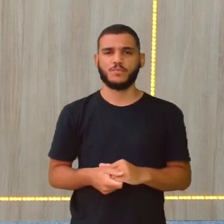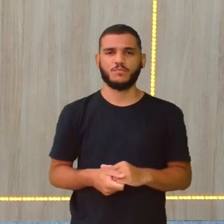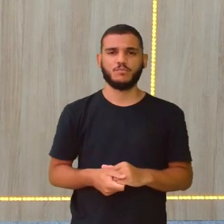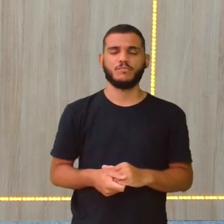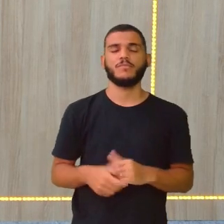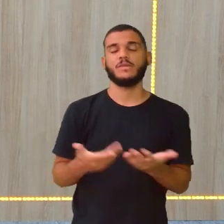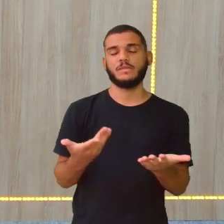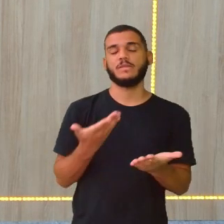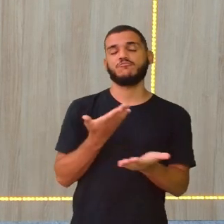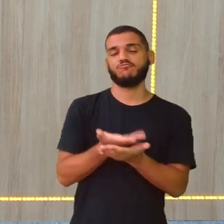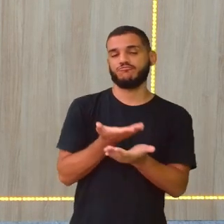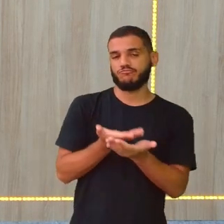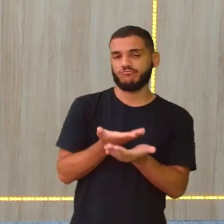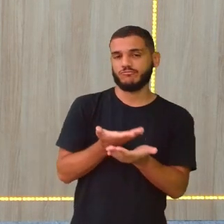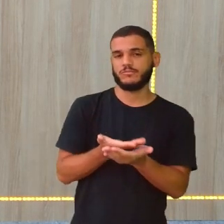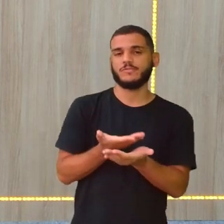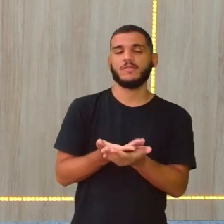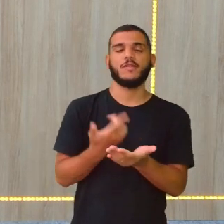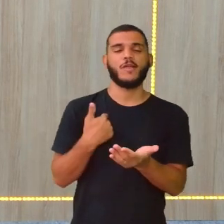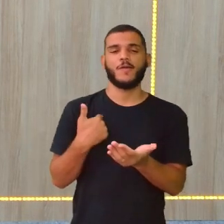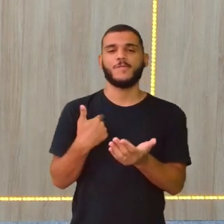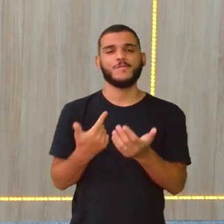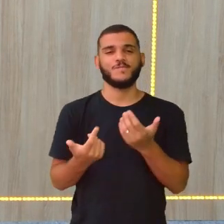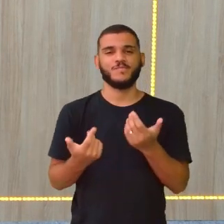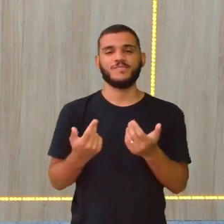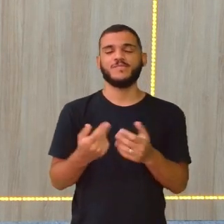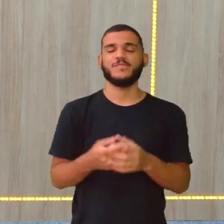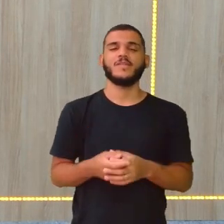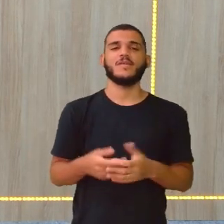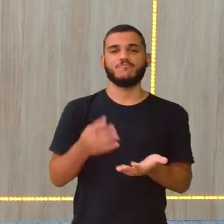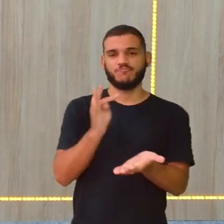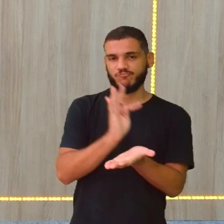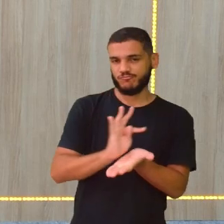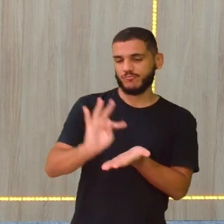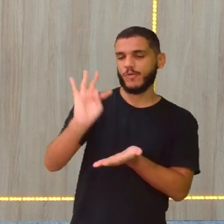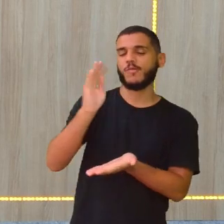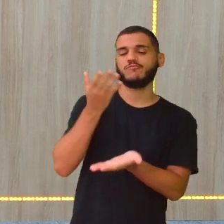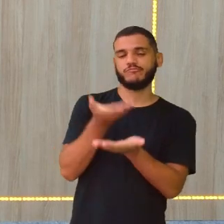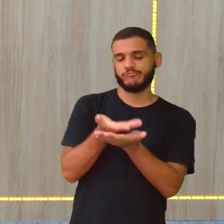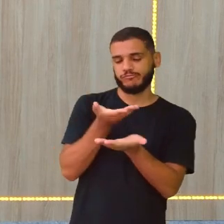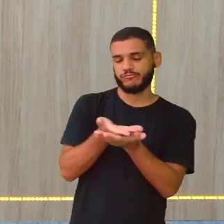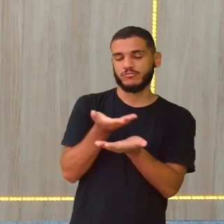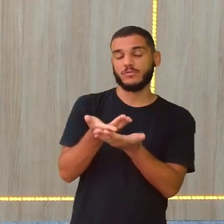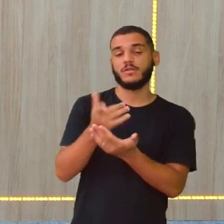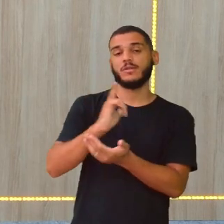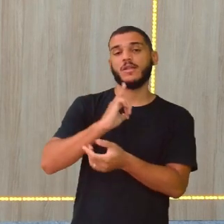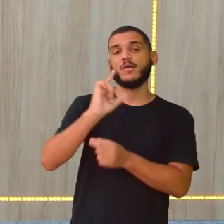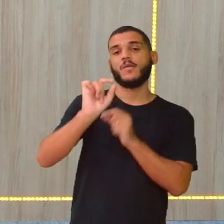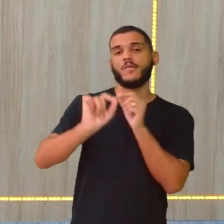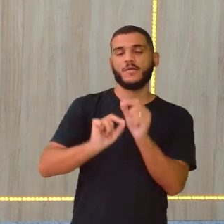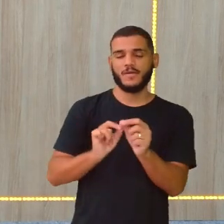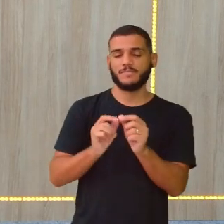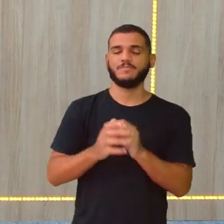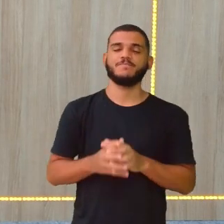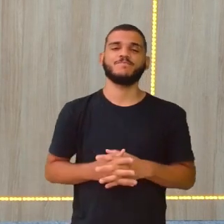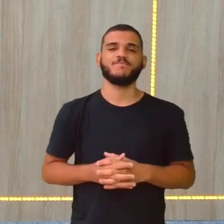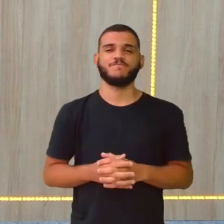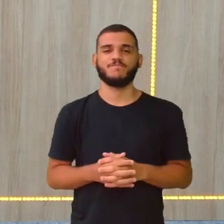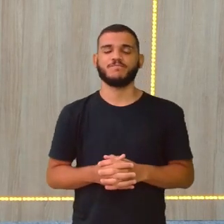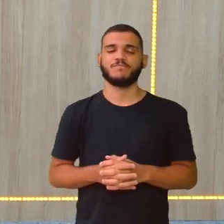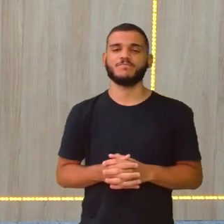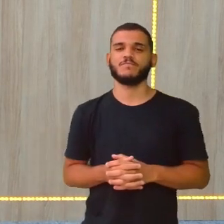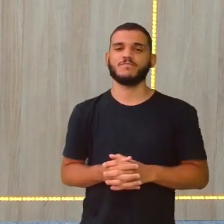estudos, troquei a palavra teológico, não é? Dentro dos estudos, estudos,